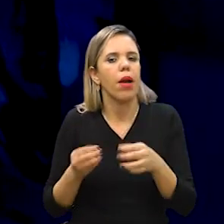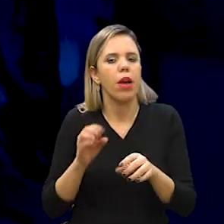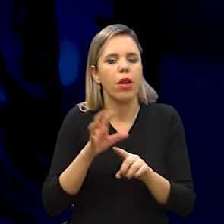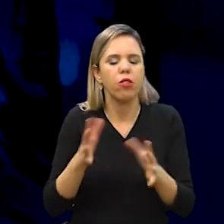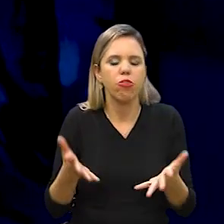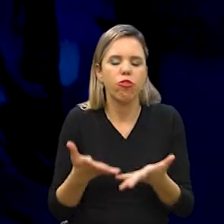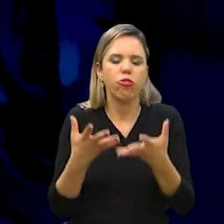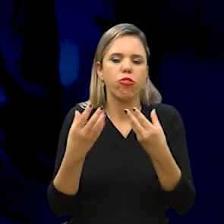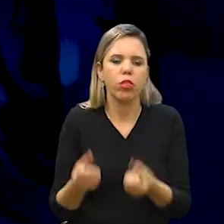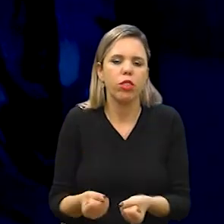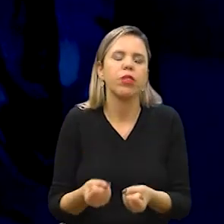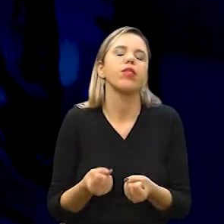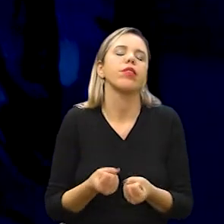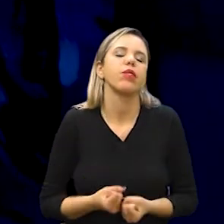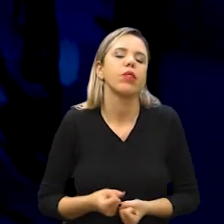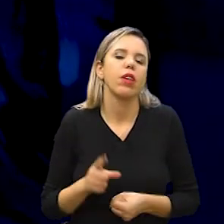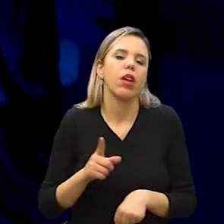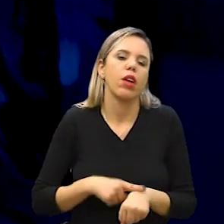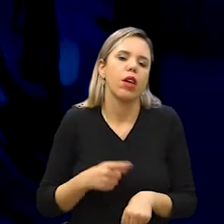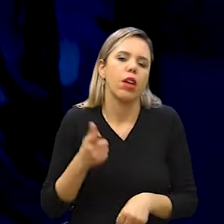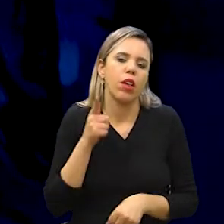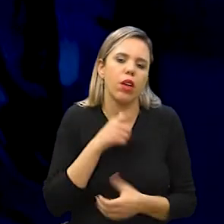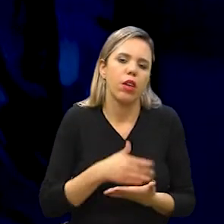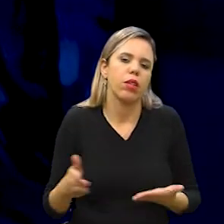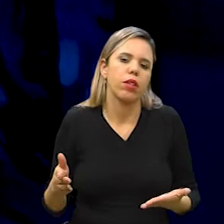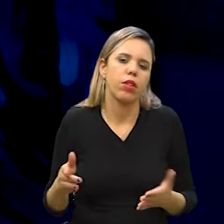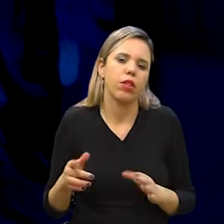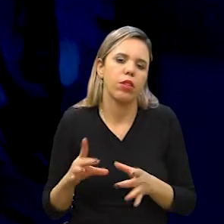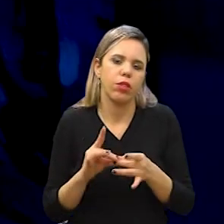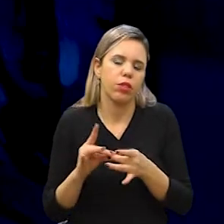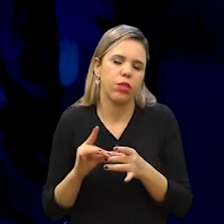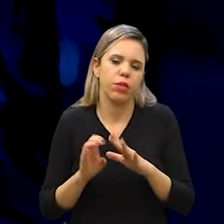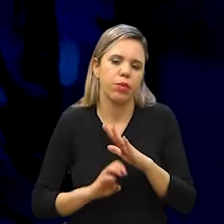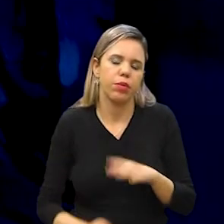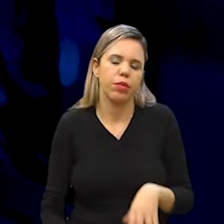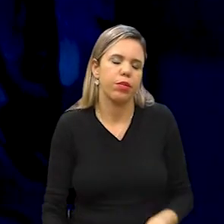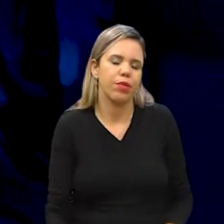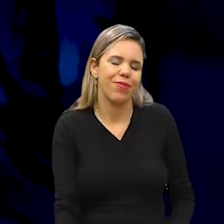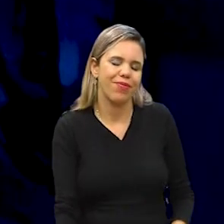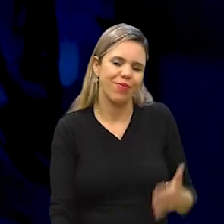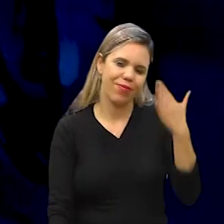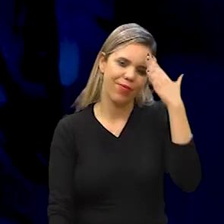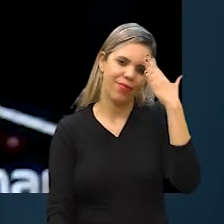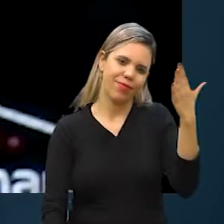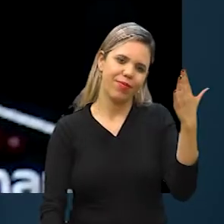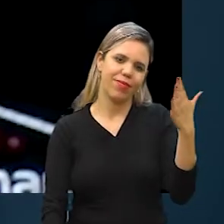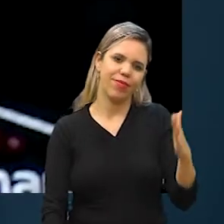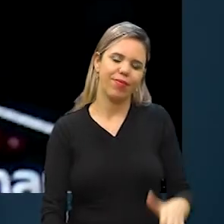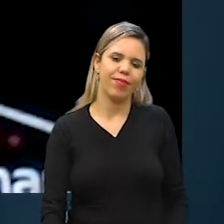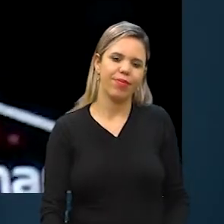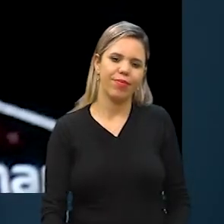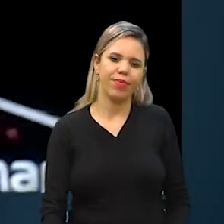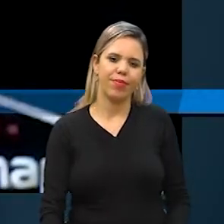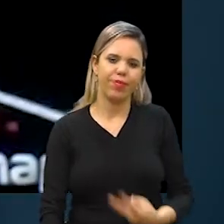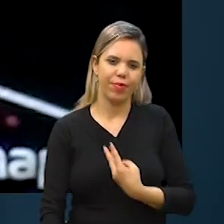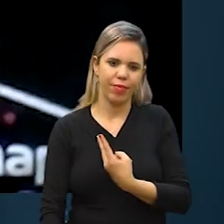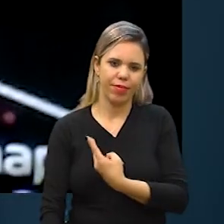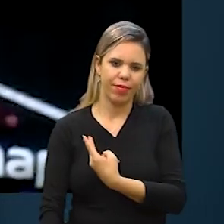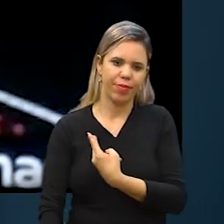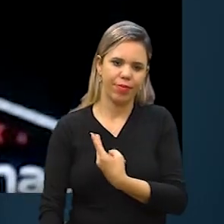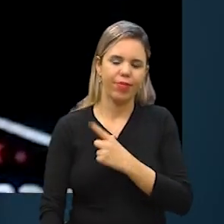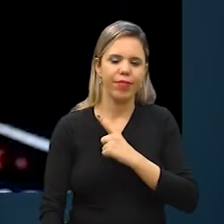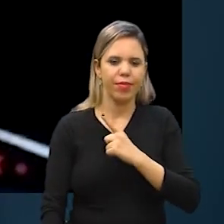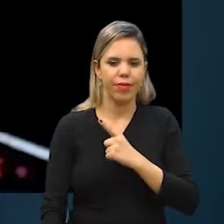como um convenceu o outro de que era hora de serem sócios. Legal, legal. Bom, a